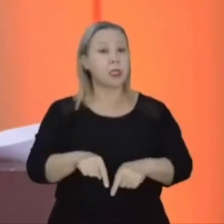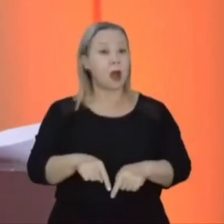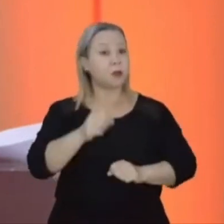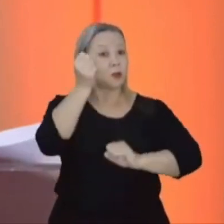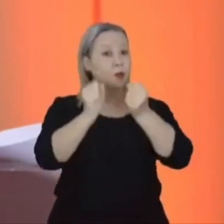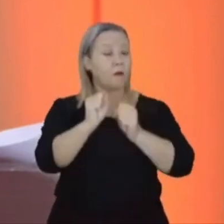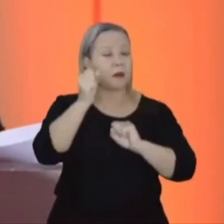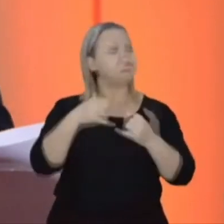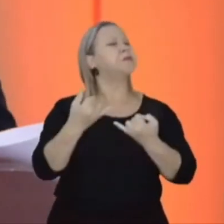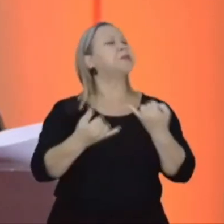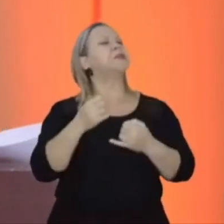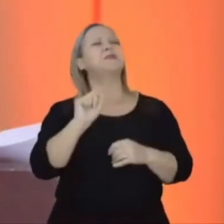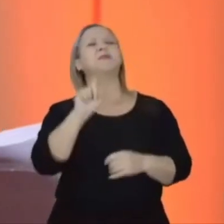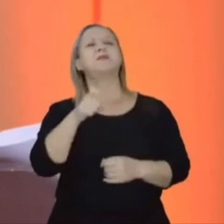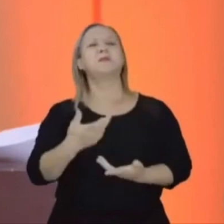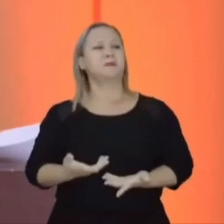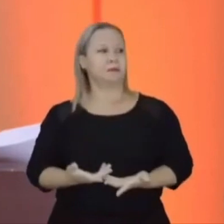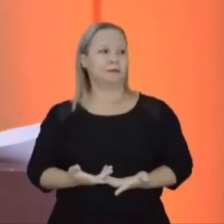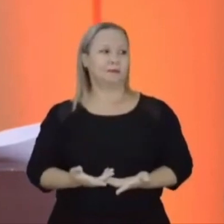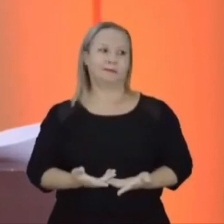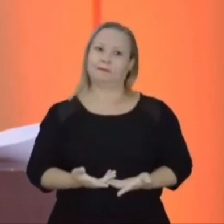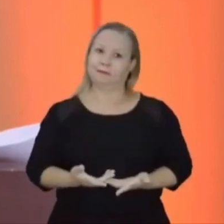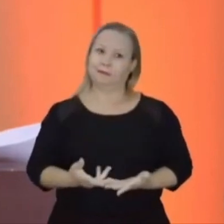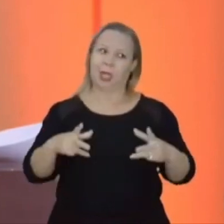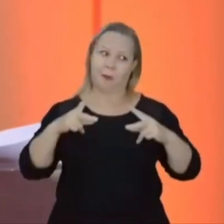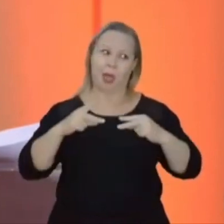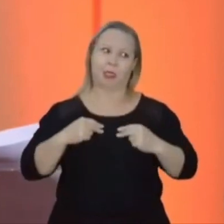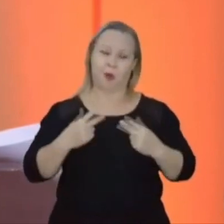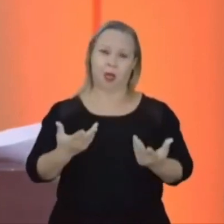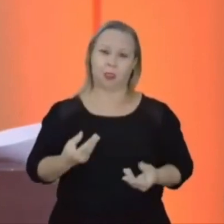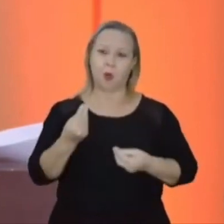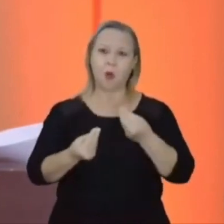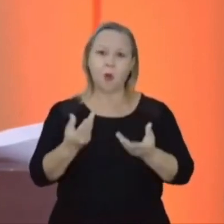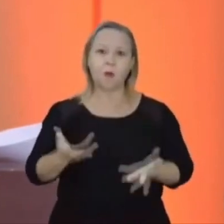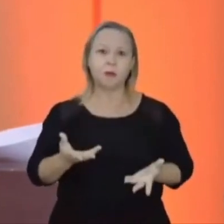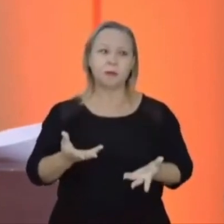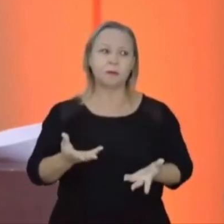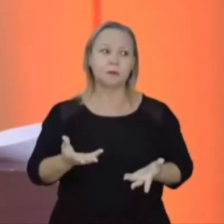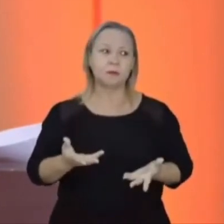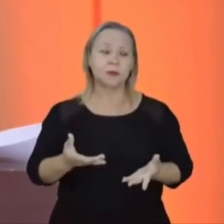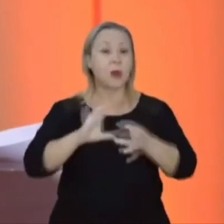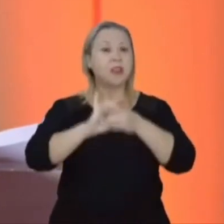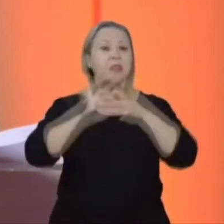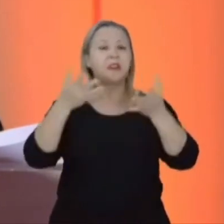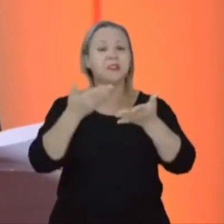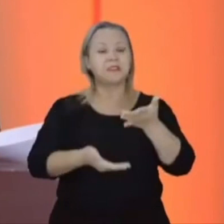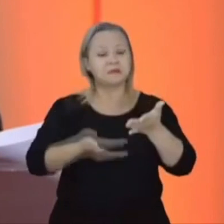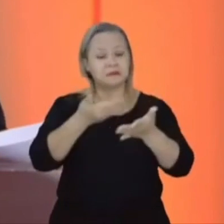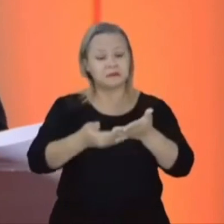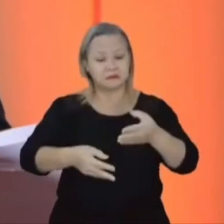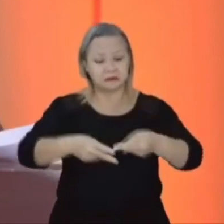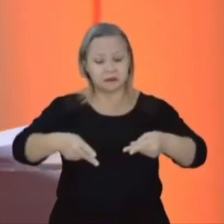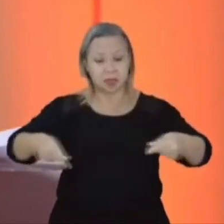de meritocracia isso, né, sabe, presidente? Então, a democracia vai perdendo valor. E é por isso que o Bolsonaro está pouco ligando